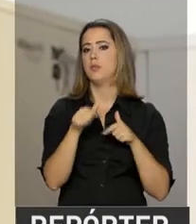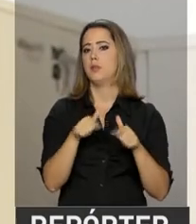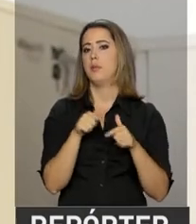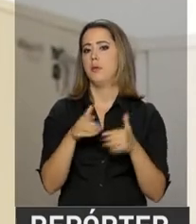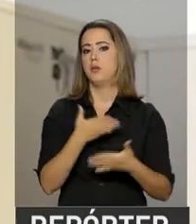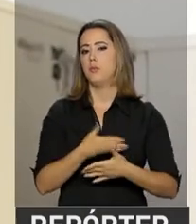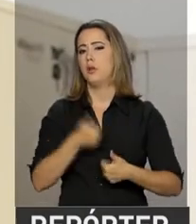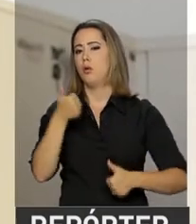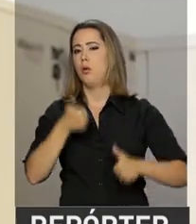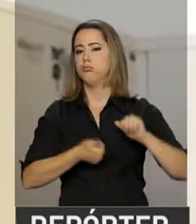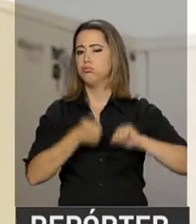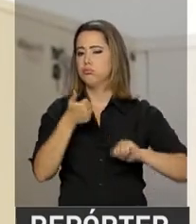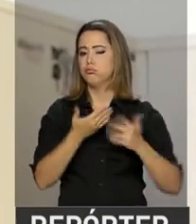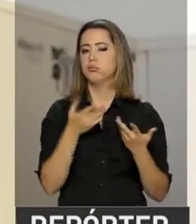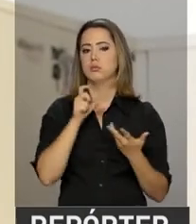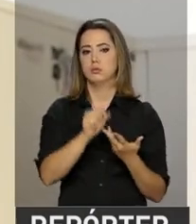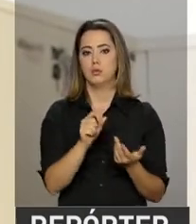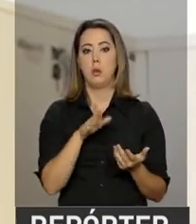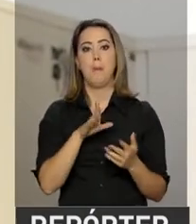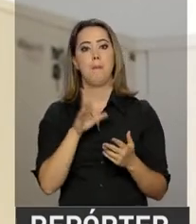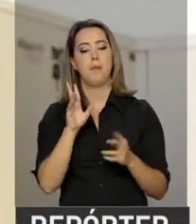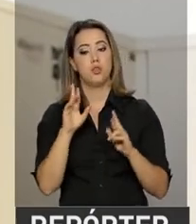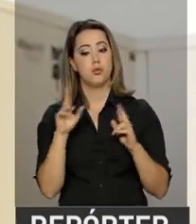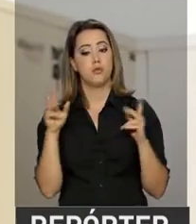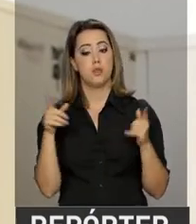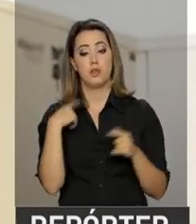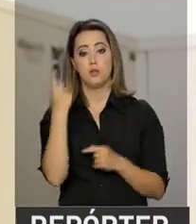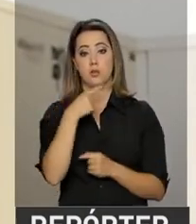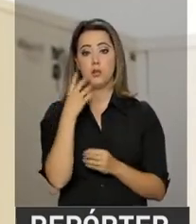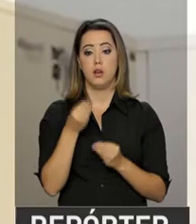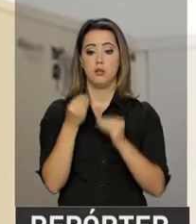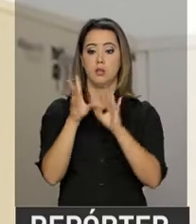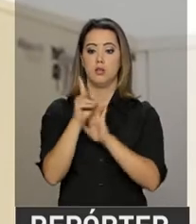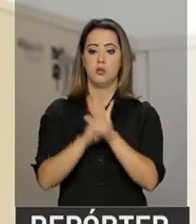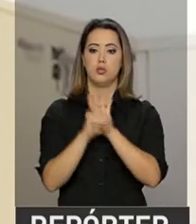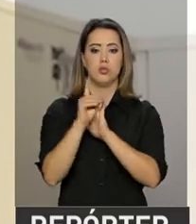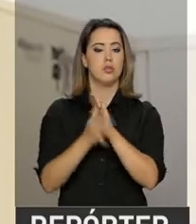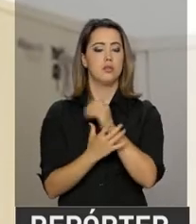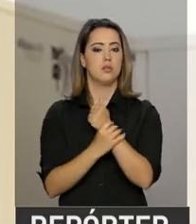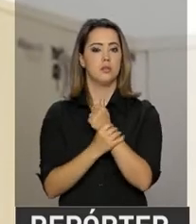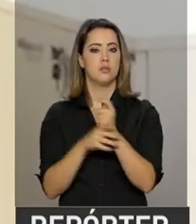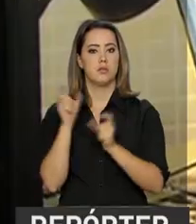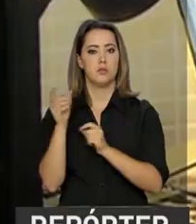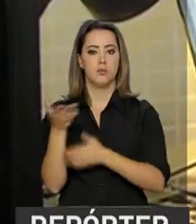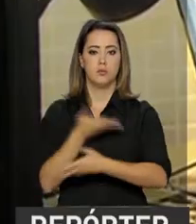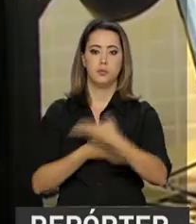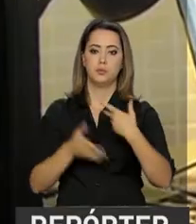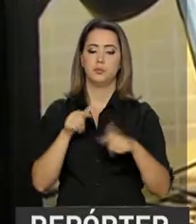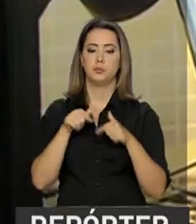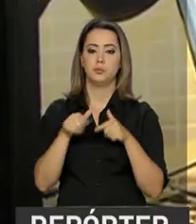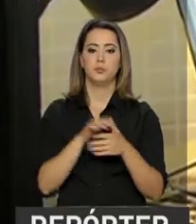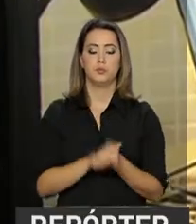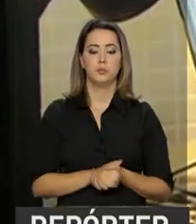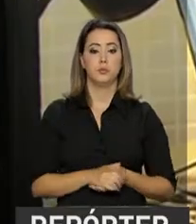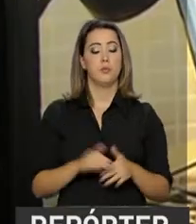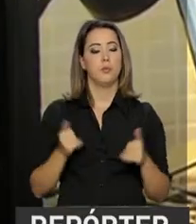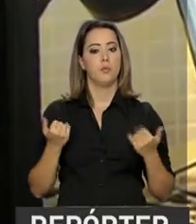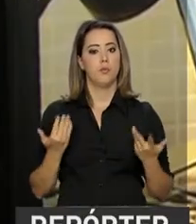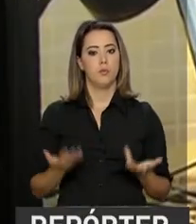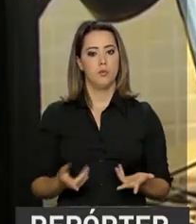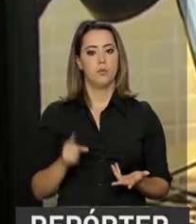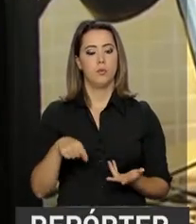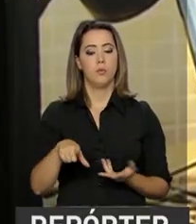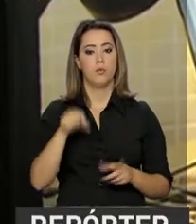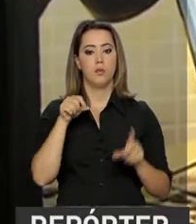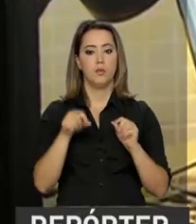favoráveis e dando mais flexibilidade obviamente com garantias fundamentais é relação de trabalho o home office ou teletrabalho como é